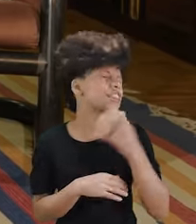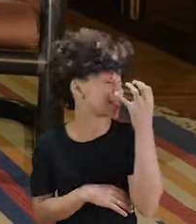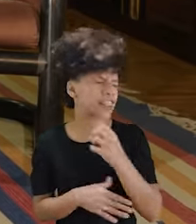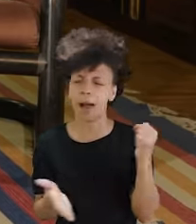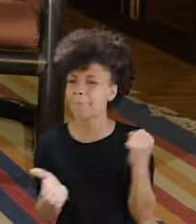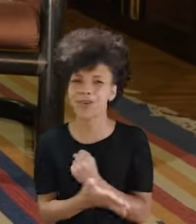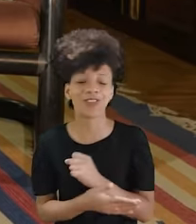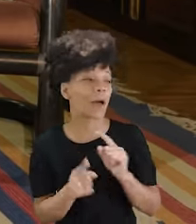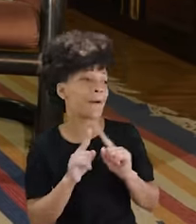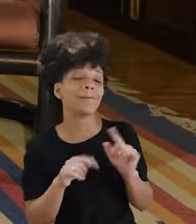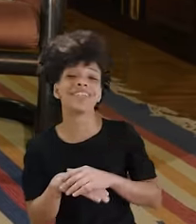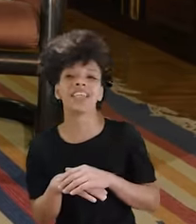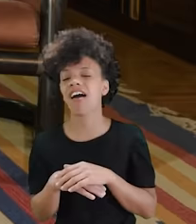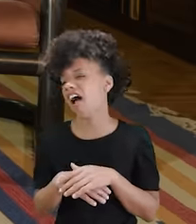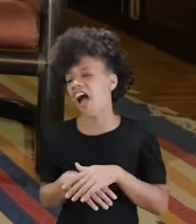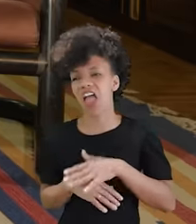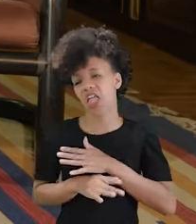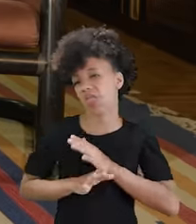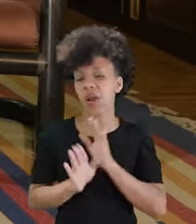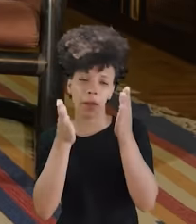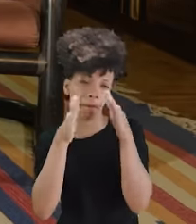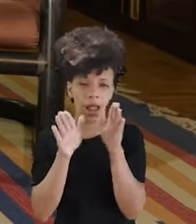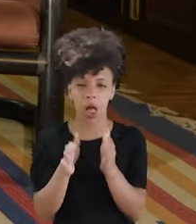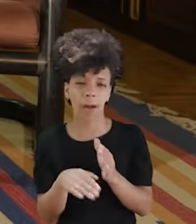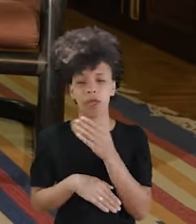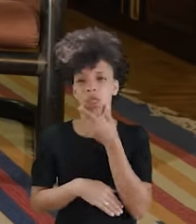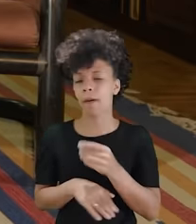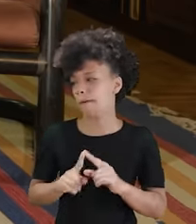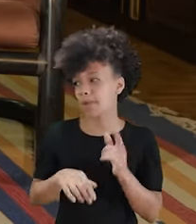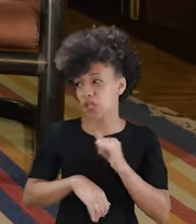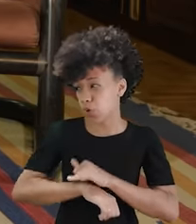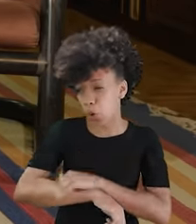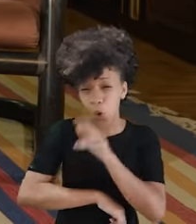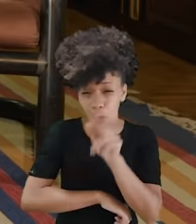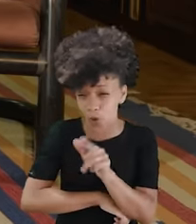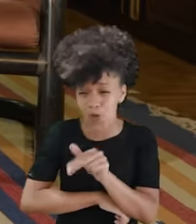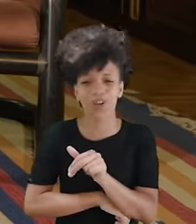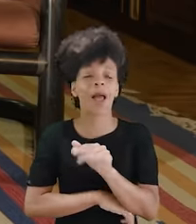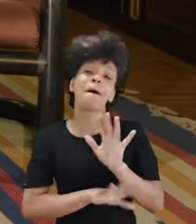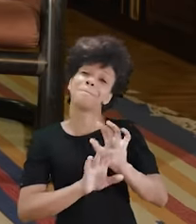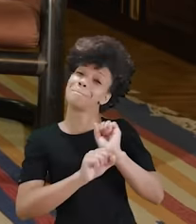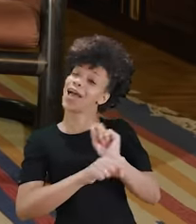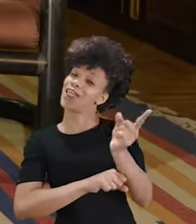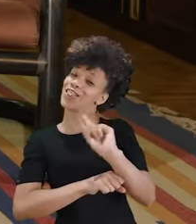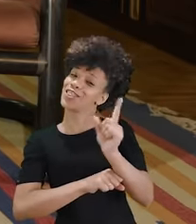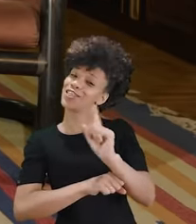eu pergunto Filipino ver o vídeo aí eu não ligo para o corpo do homem que mas nunca foi um barrigudo